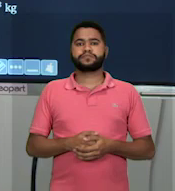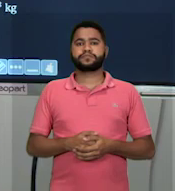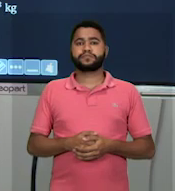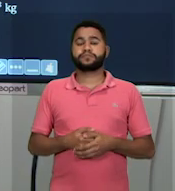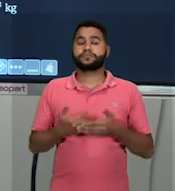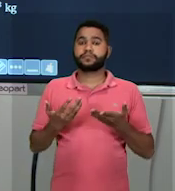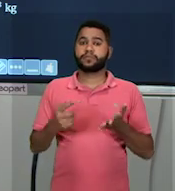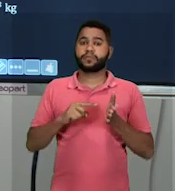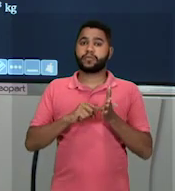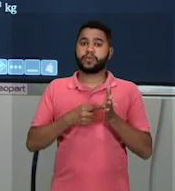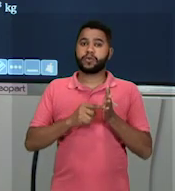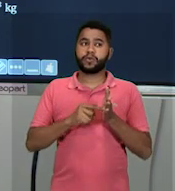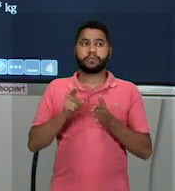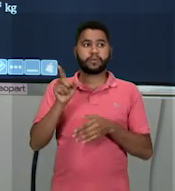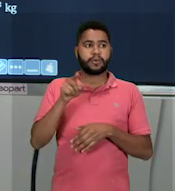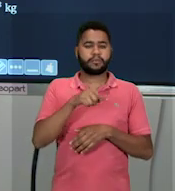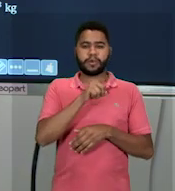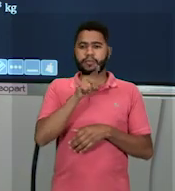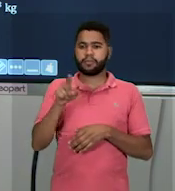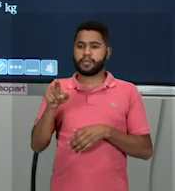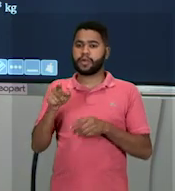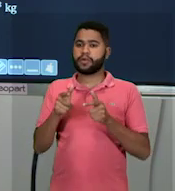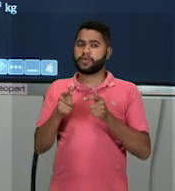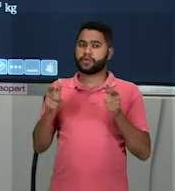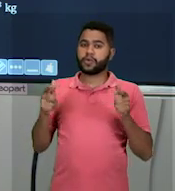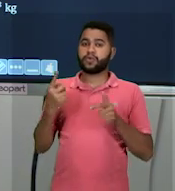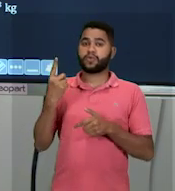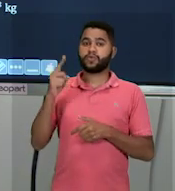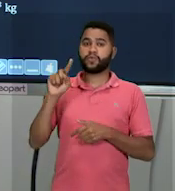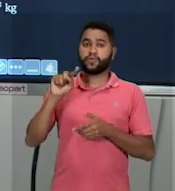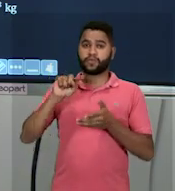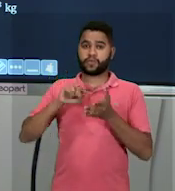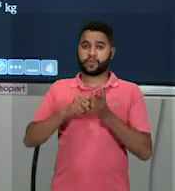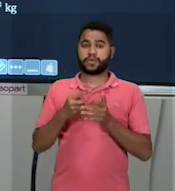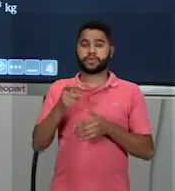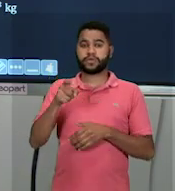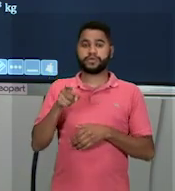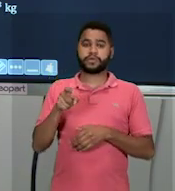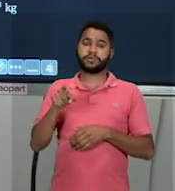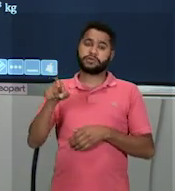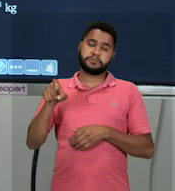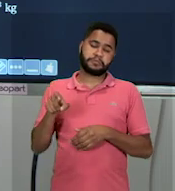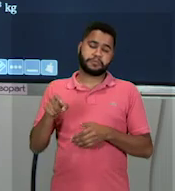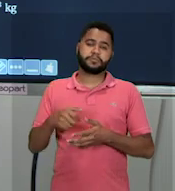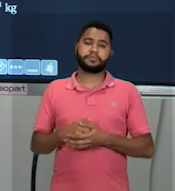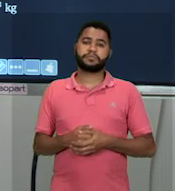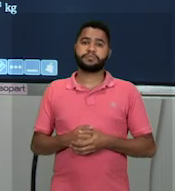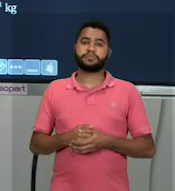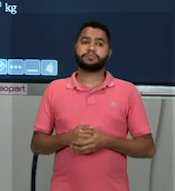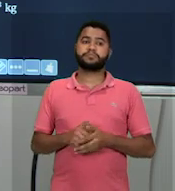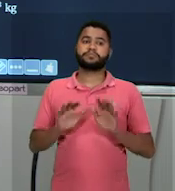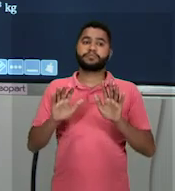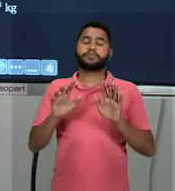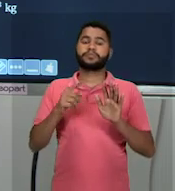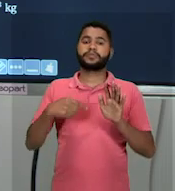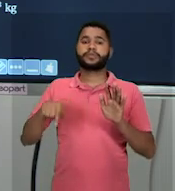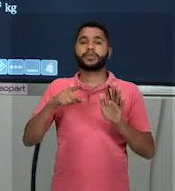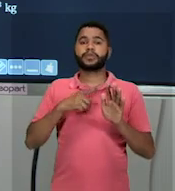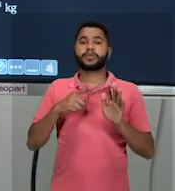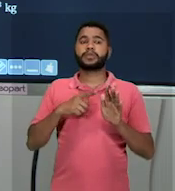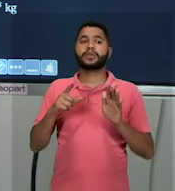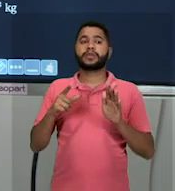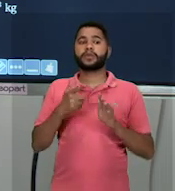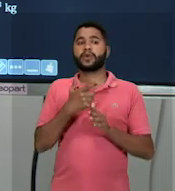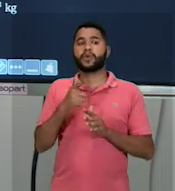Então, multiplicando cruzado, né, para nossa sorte, 1 vezes x dá x, não tem muita conta para fazer, mas aí nós teremos que fazer